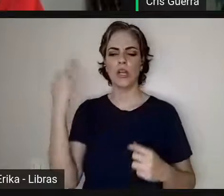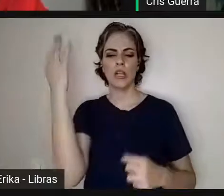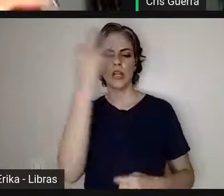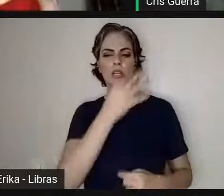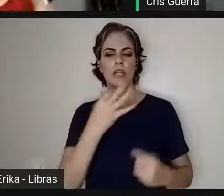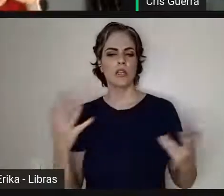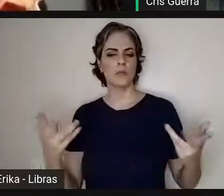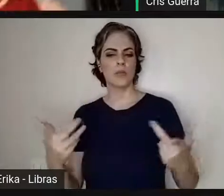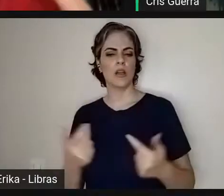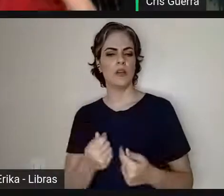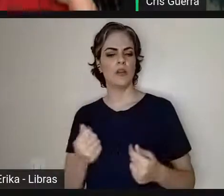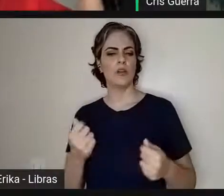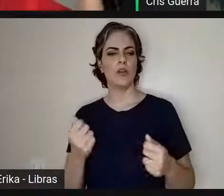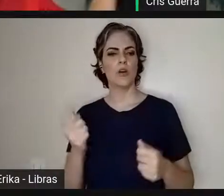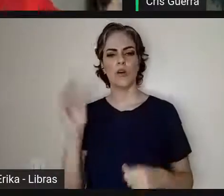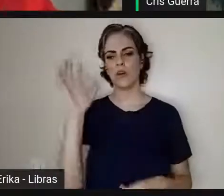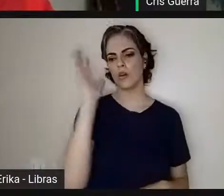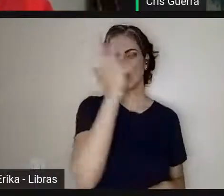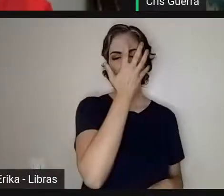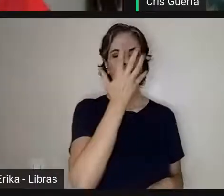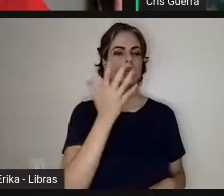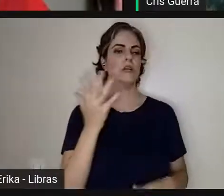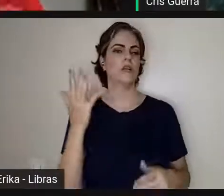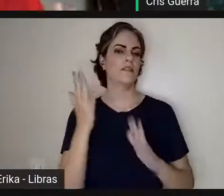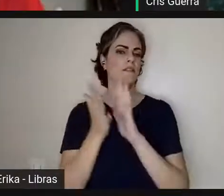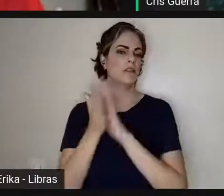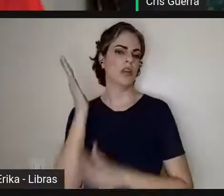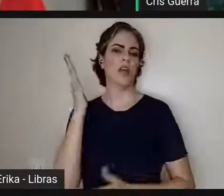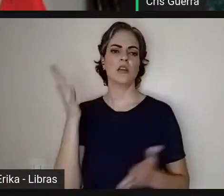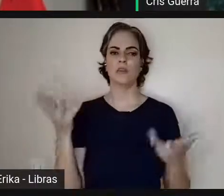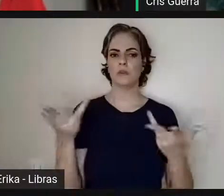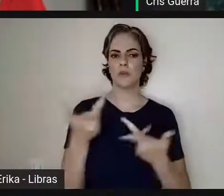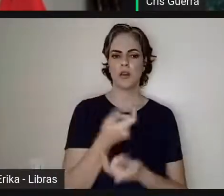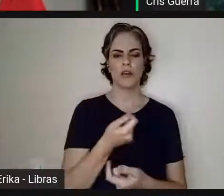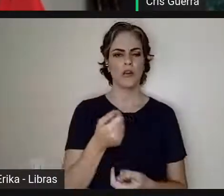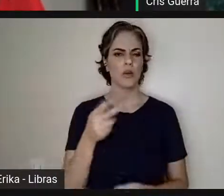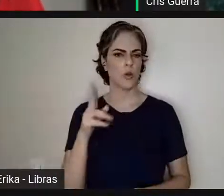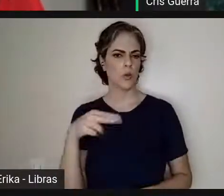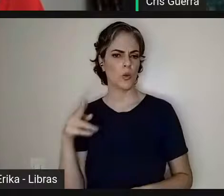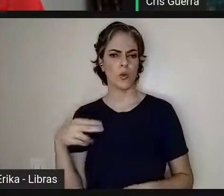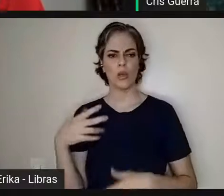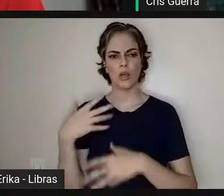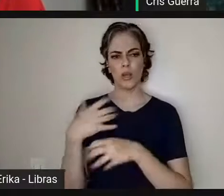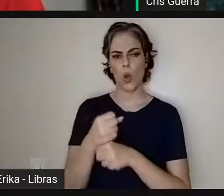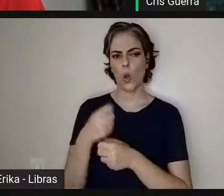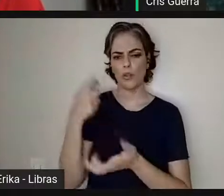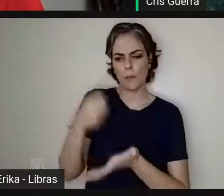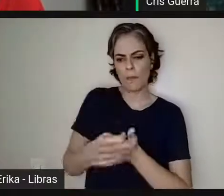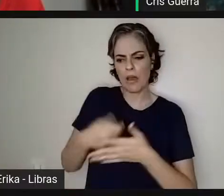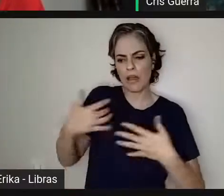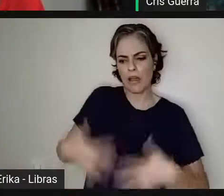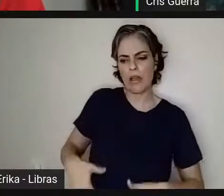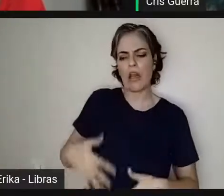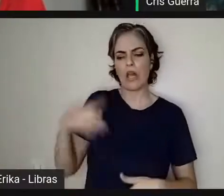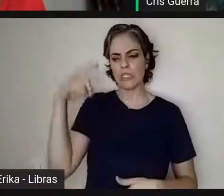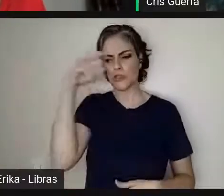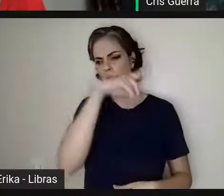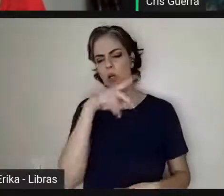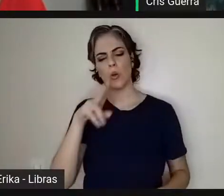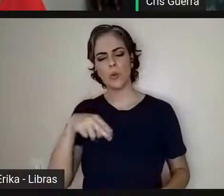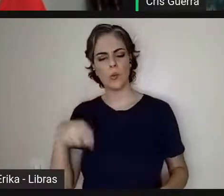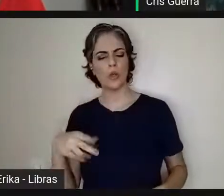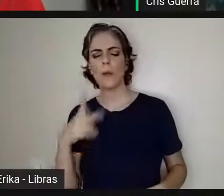né? E faz as viagens mais bacanas do mundo, como se não tivesse uma conta para pagar. Então, traz uma imagem